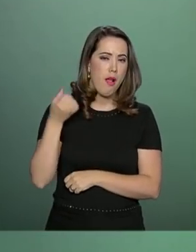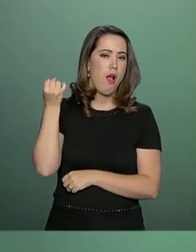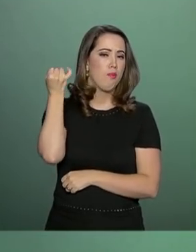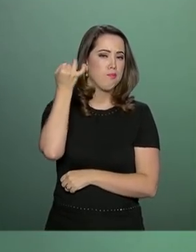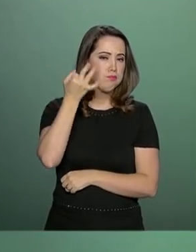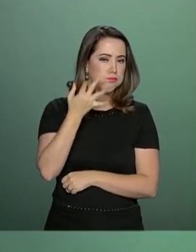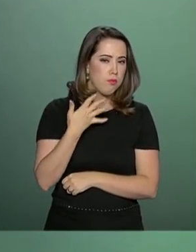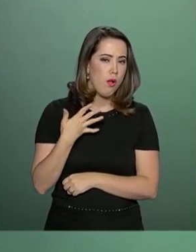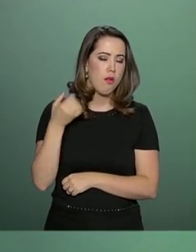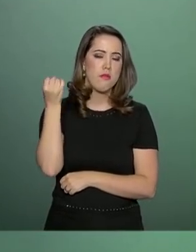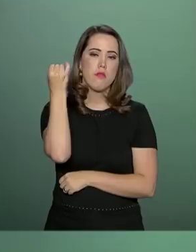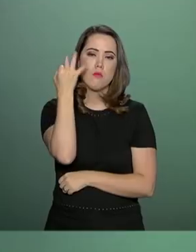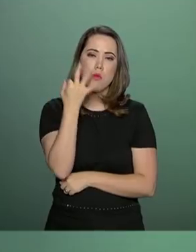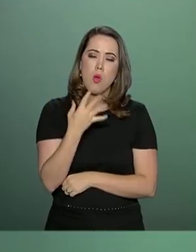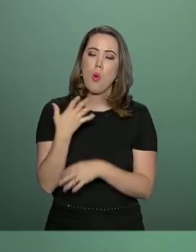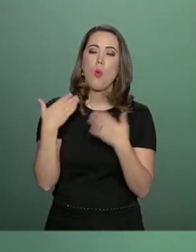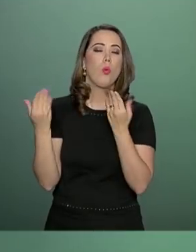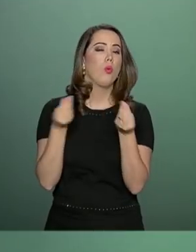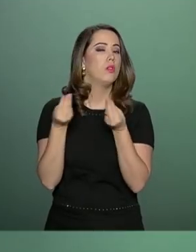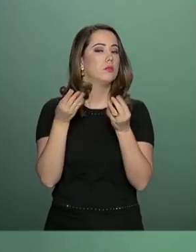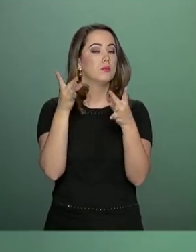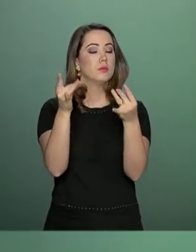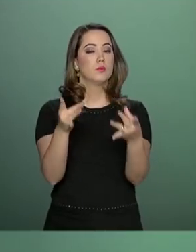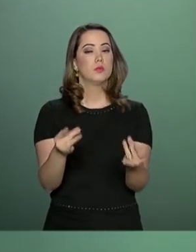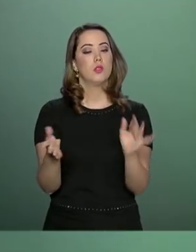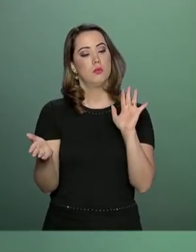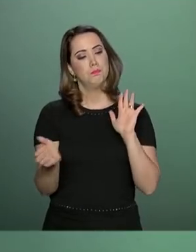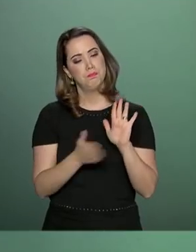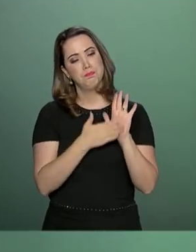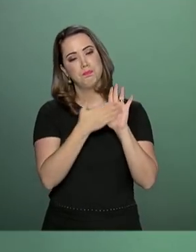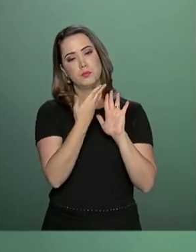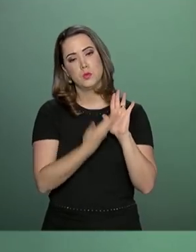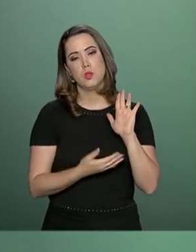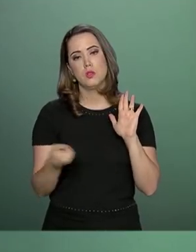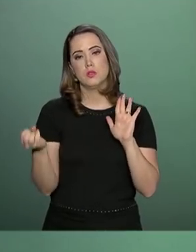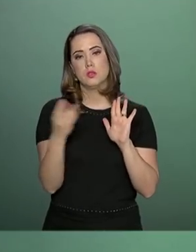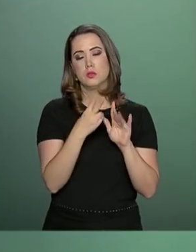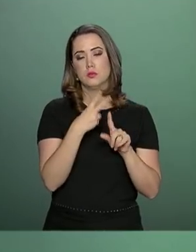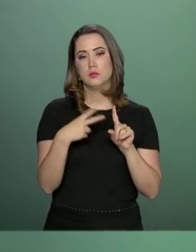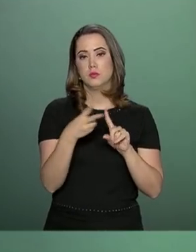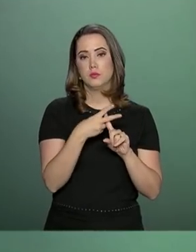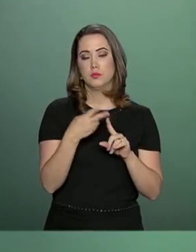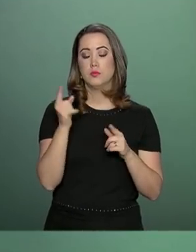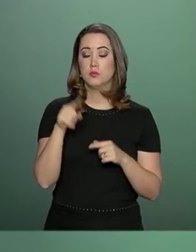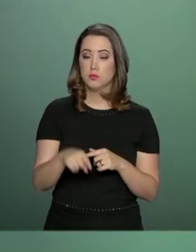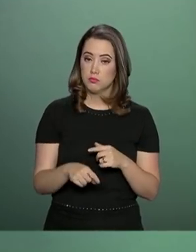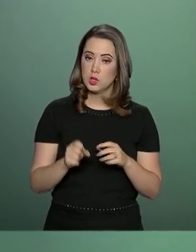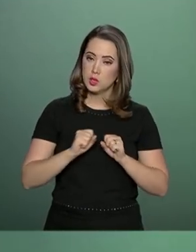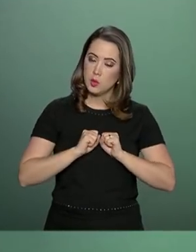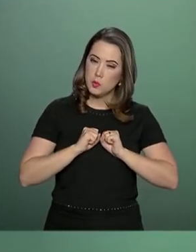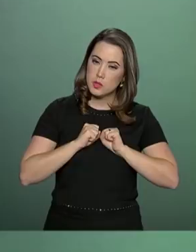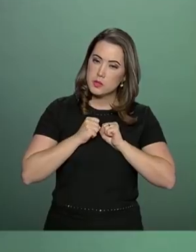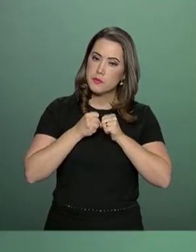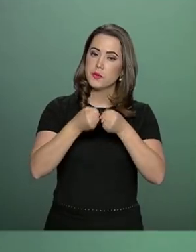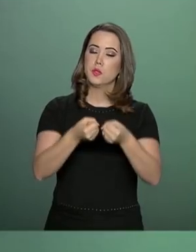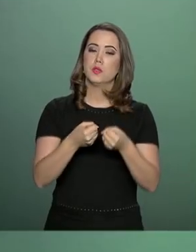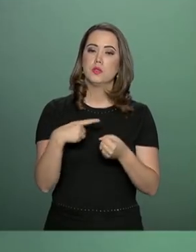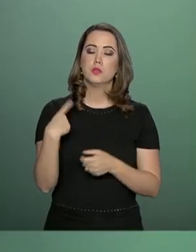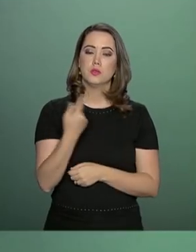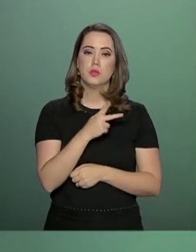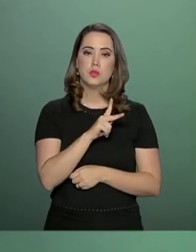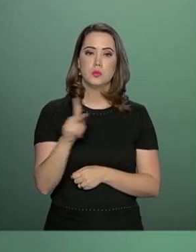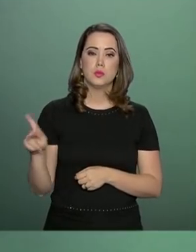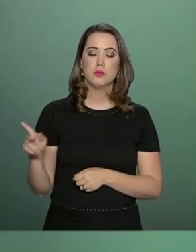deputados os detalhes das propostas da nova previdência. Então, há um esforço no nosso